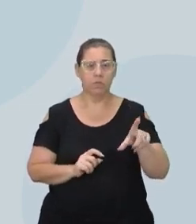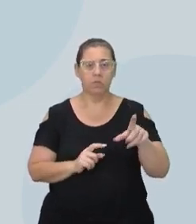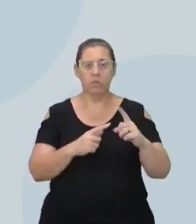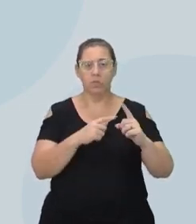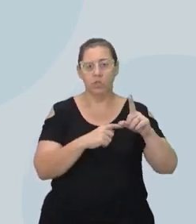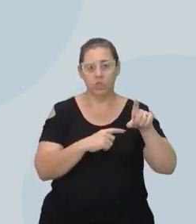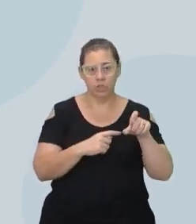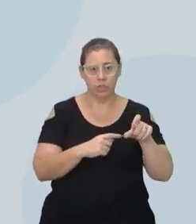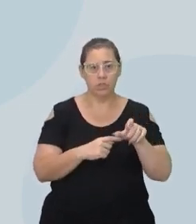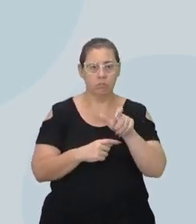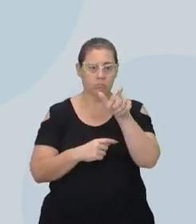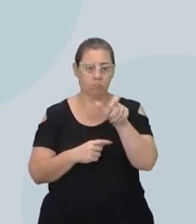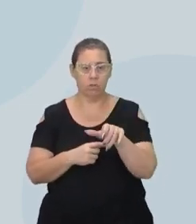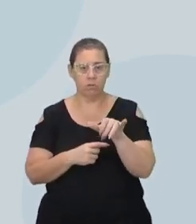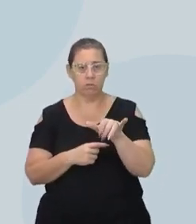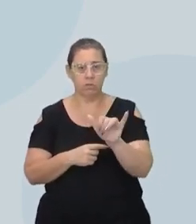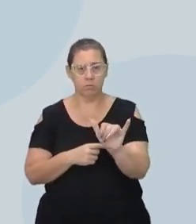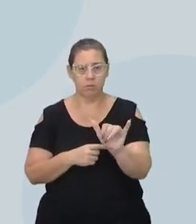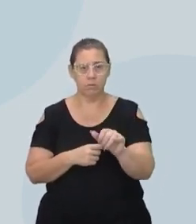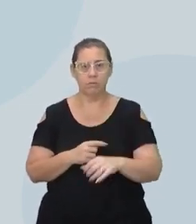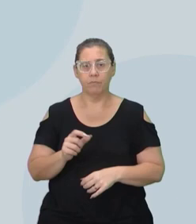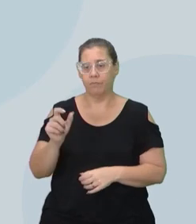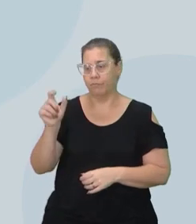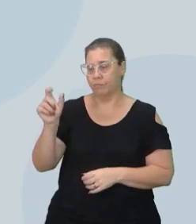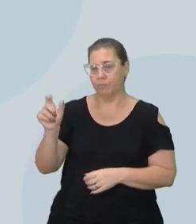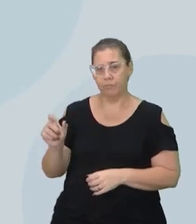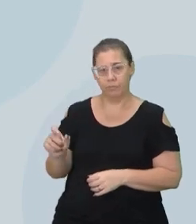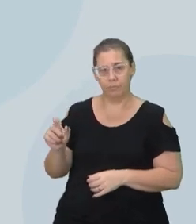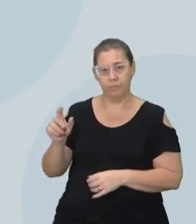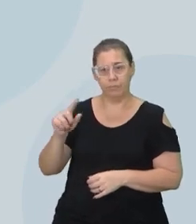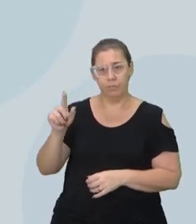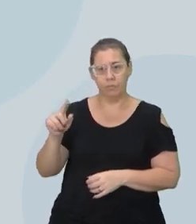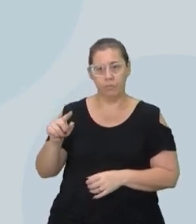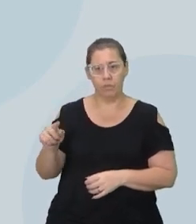essa coluna toda aqui é o y, essa coluna é